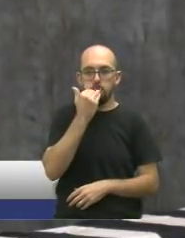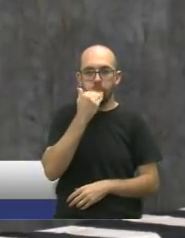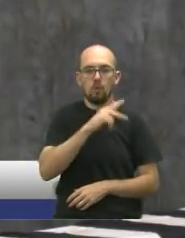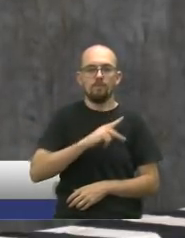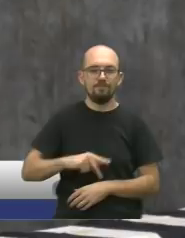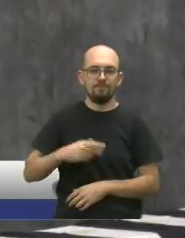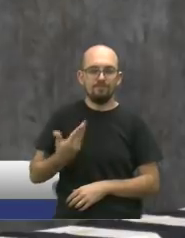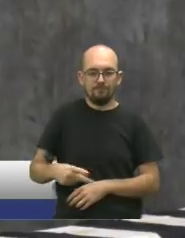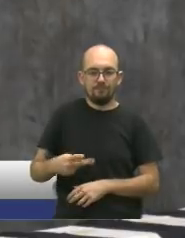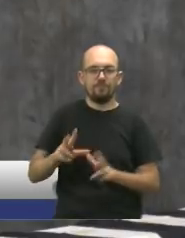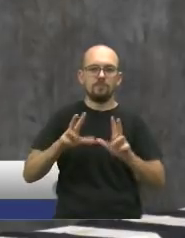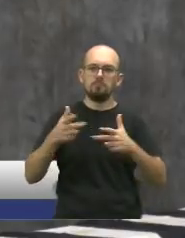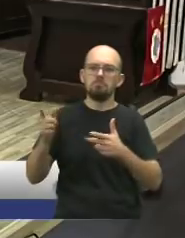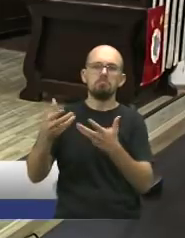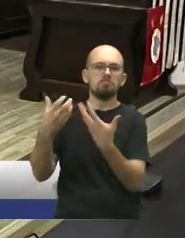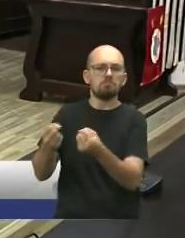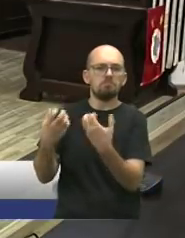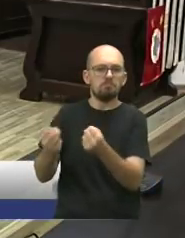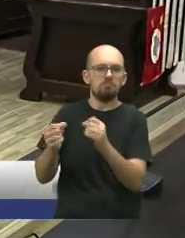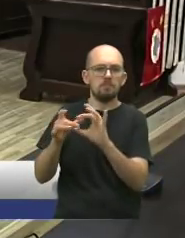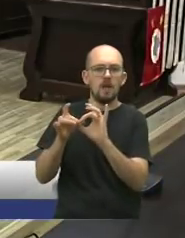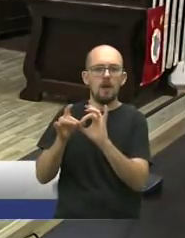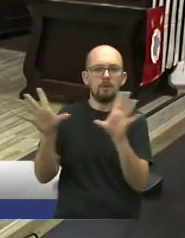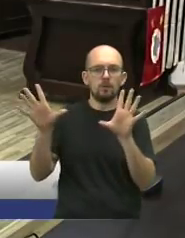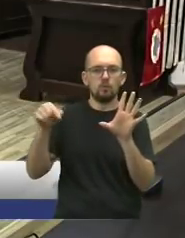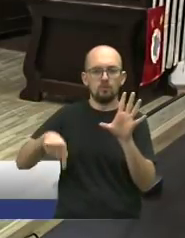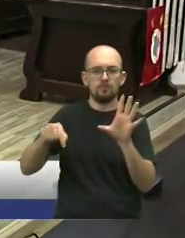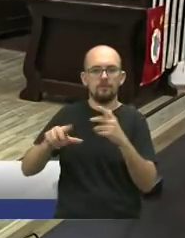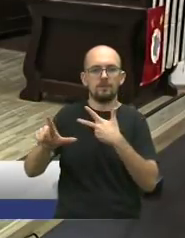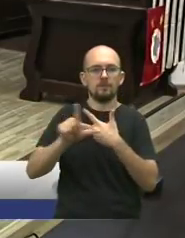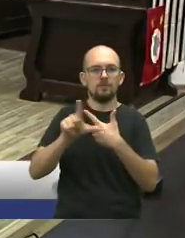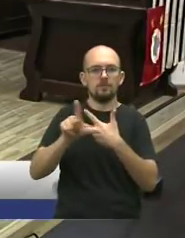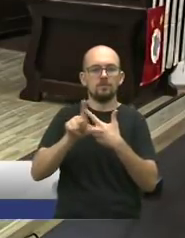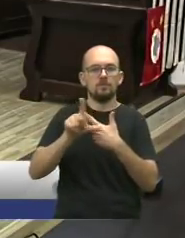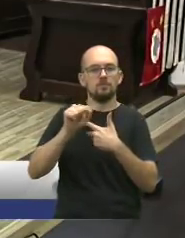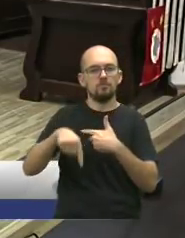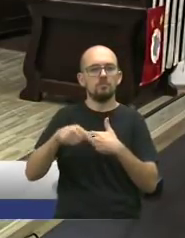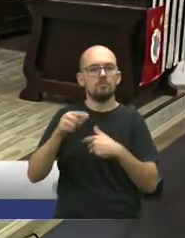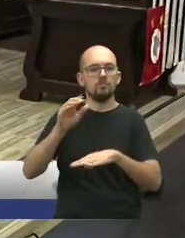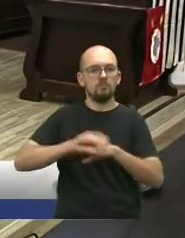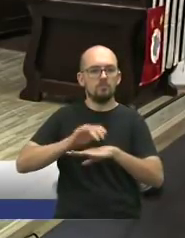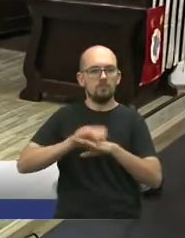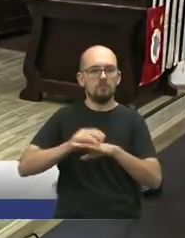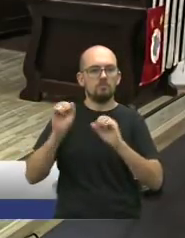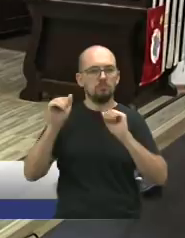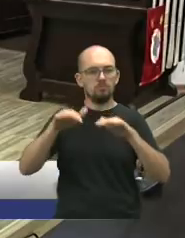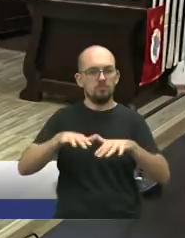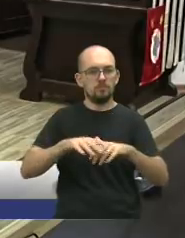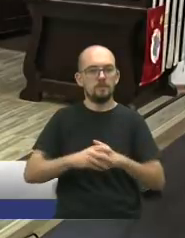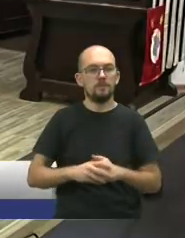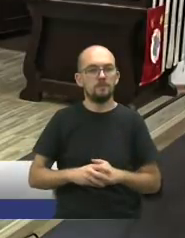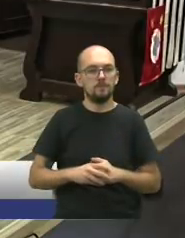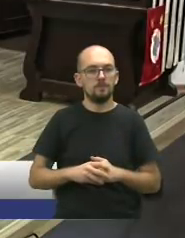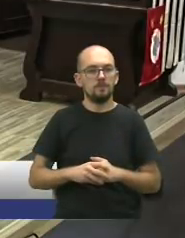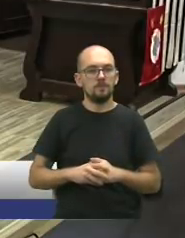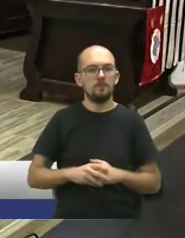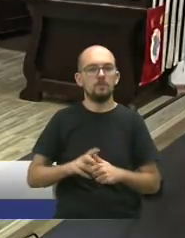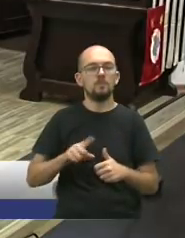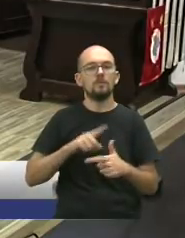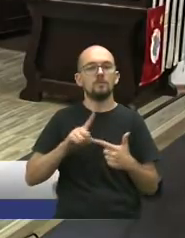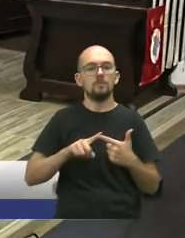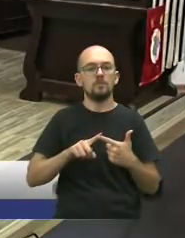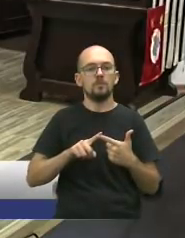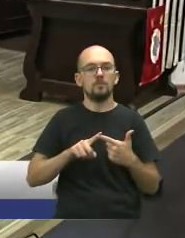Borgo, que gentilmente abriu as portas do Legislativo para a realização do evento. Também destacar a